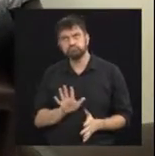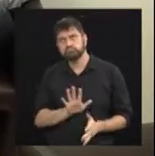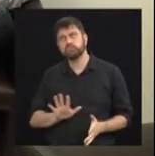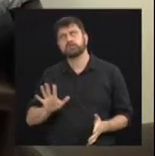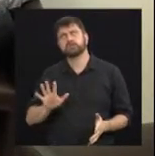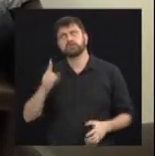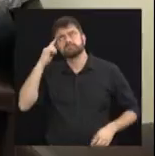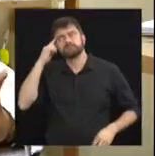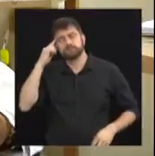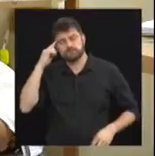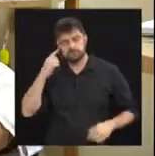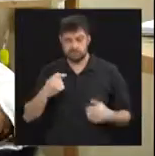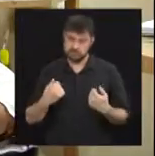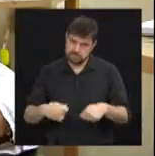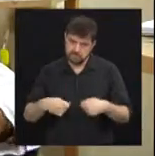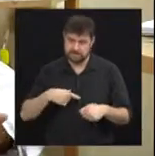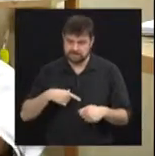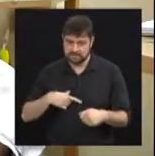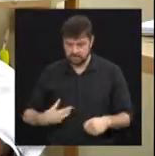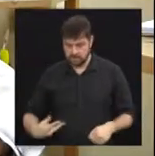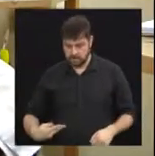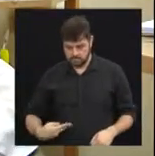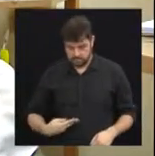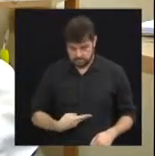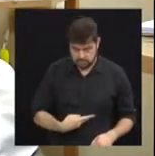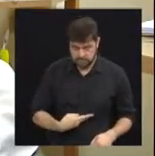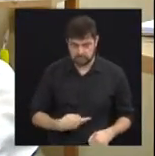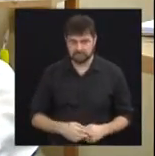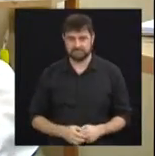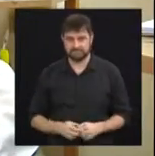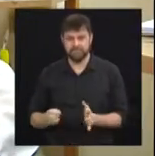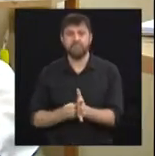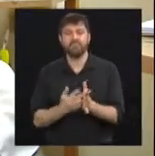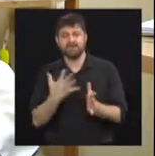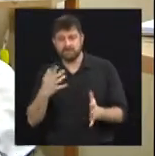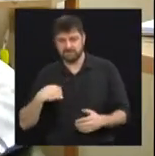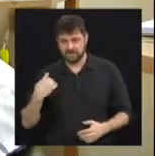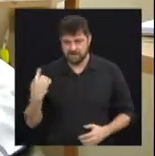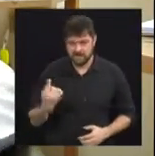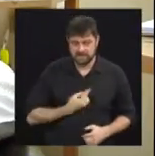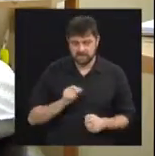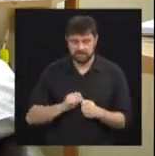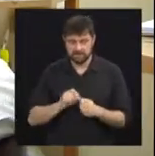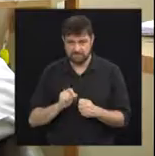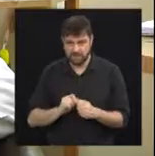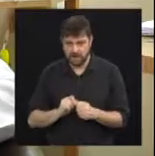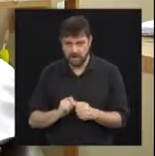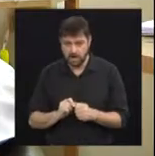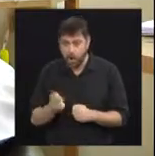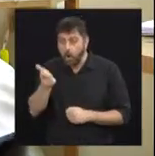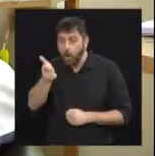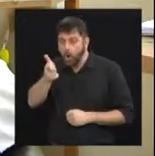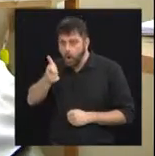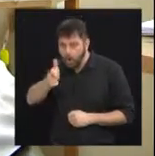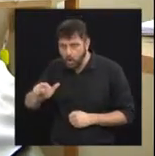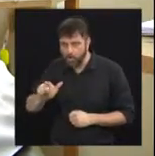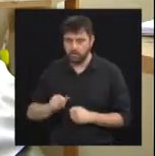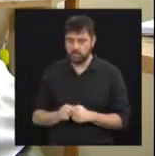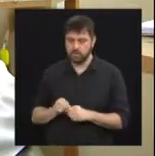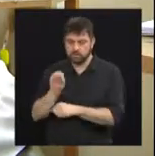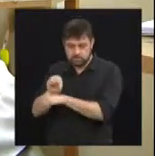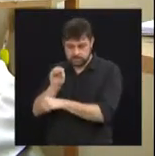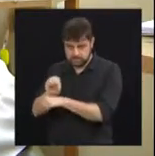Geralmente, quando há necessidade de algum tratamento cirúrgico, muitas vezes nós acabamos optando por outros tratamentos dentro da